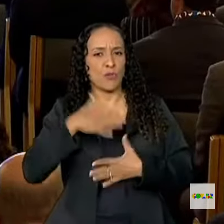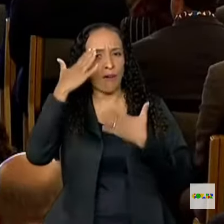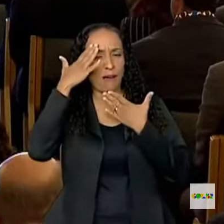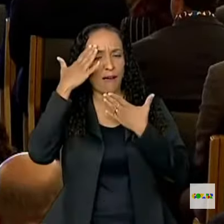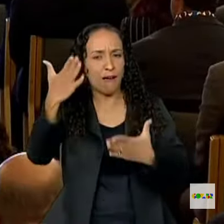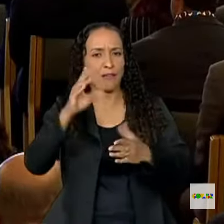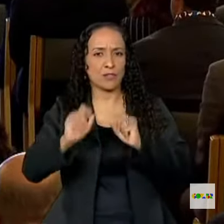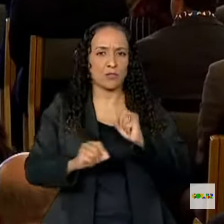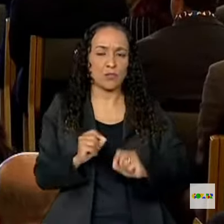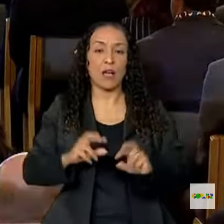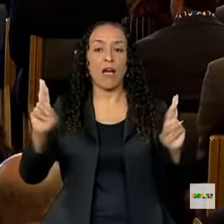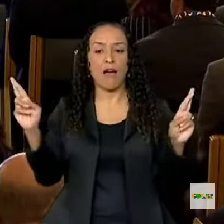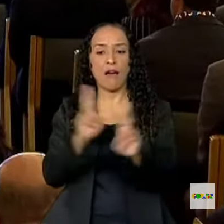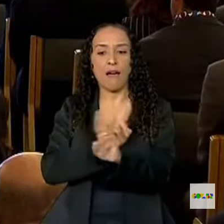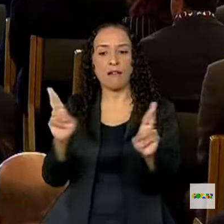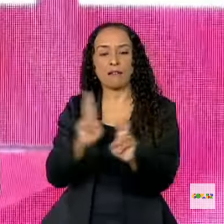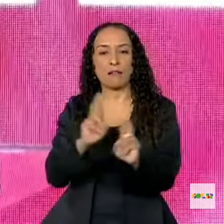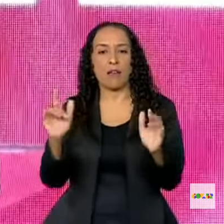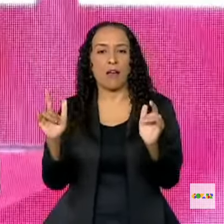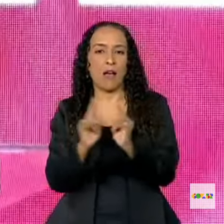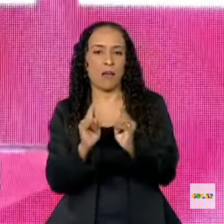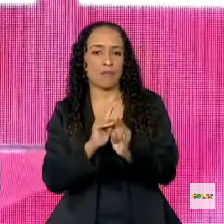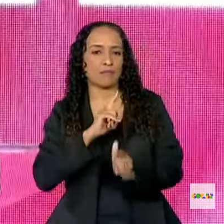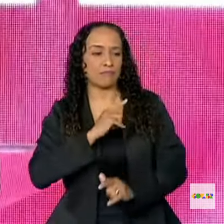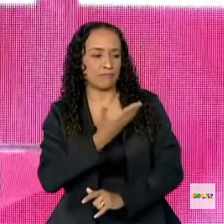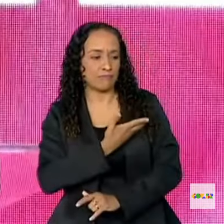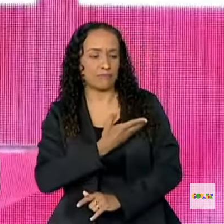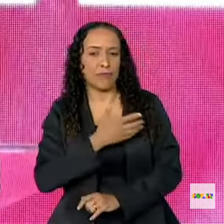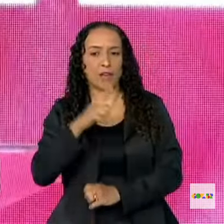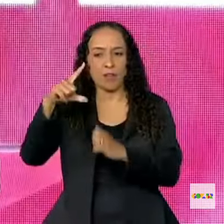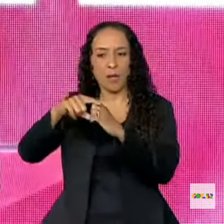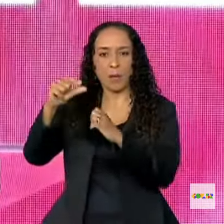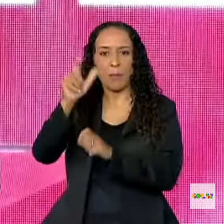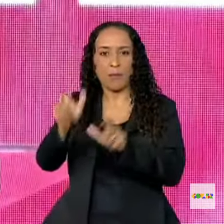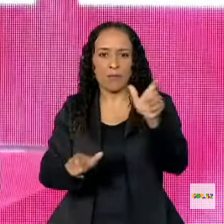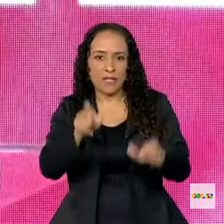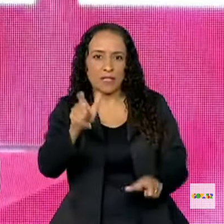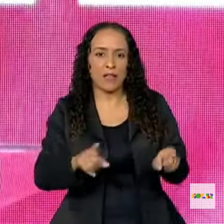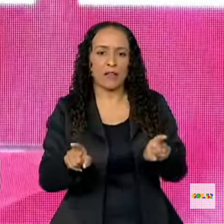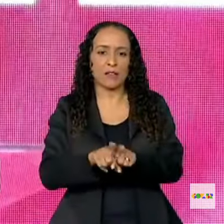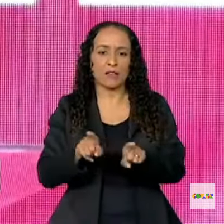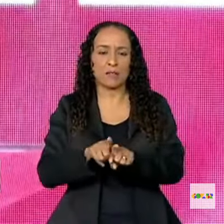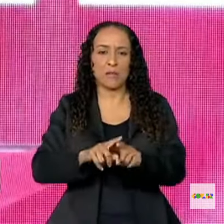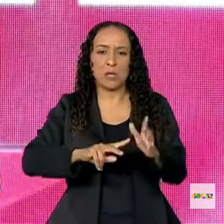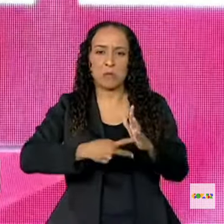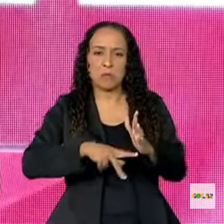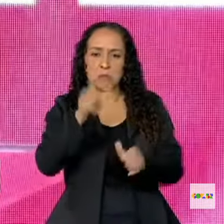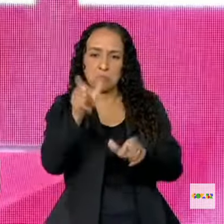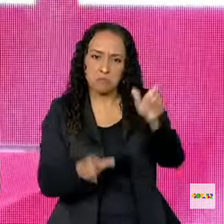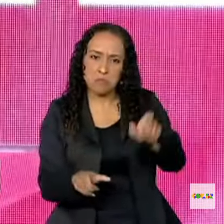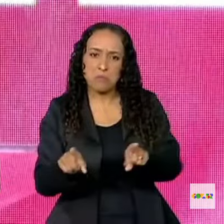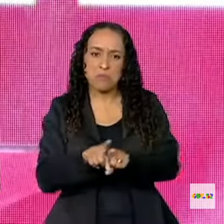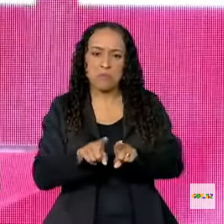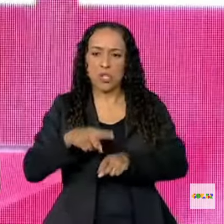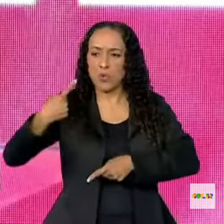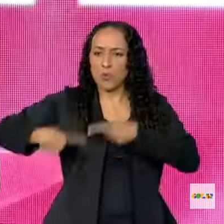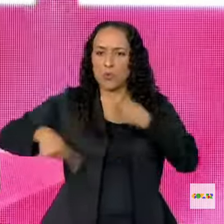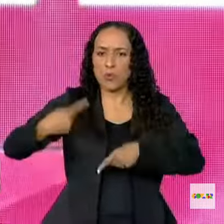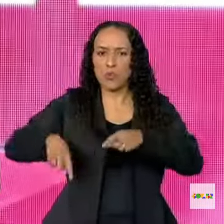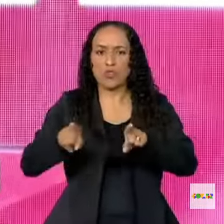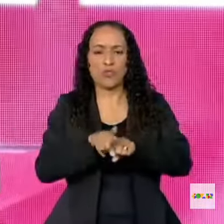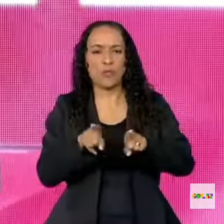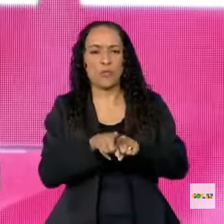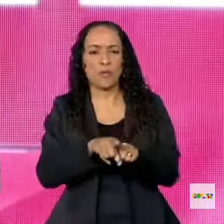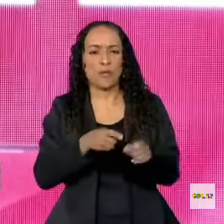a relação de amizade com empresários com sindicalistas com políticos